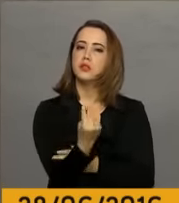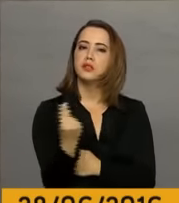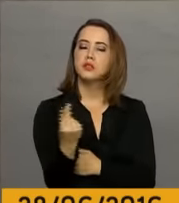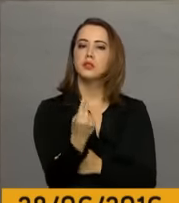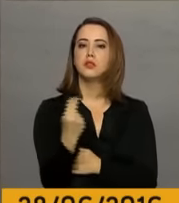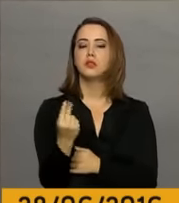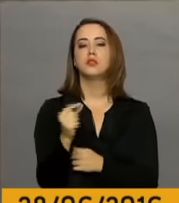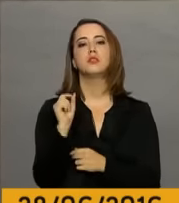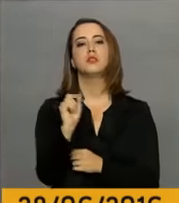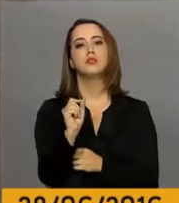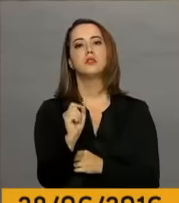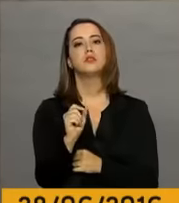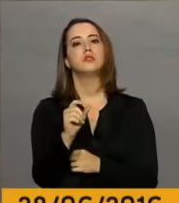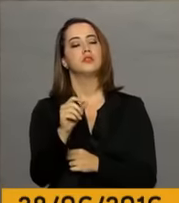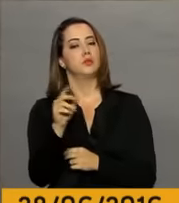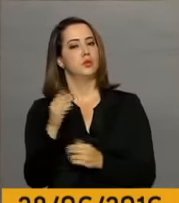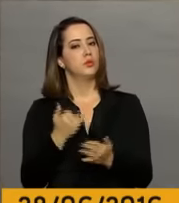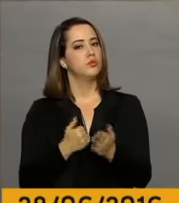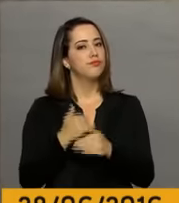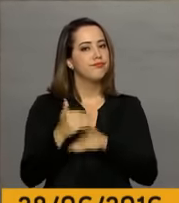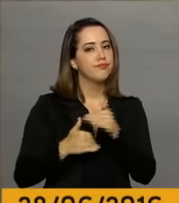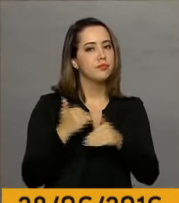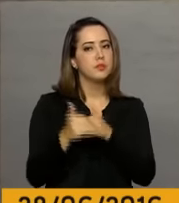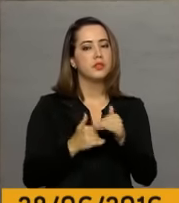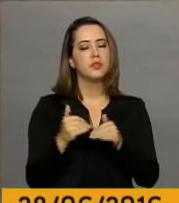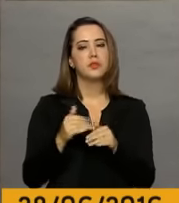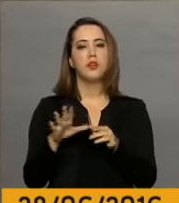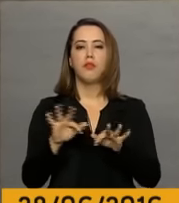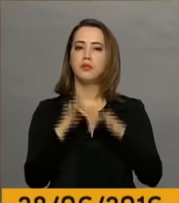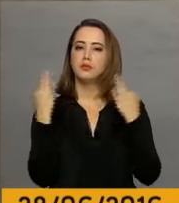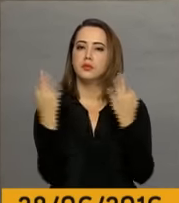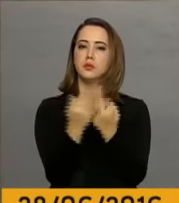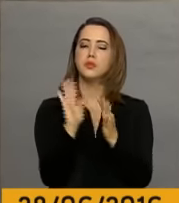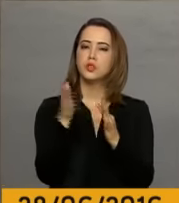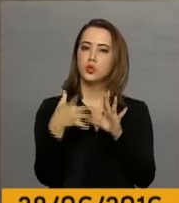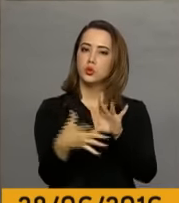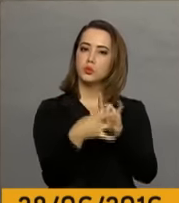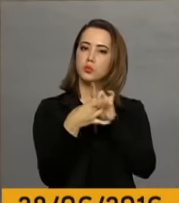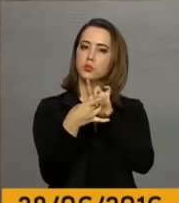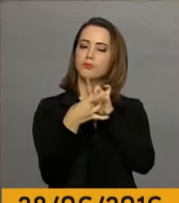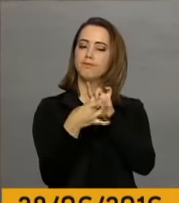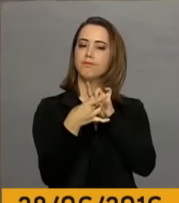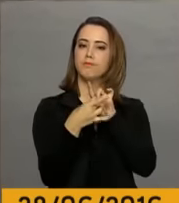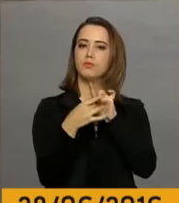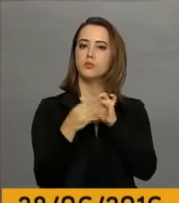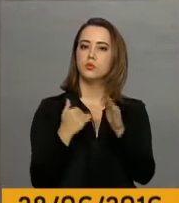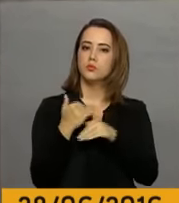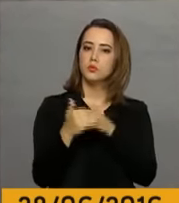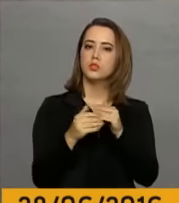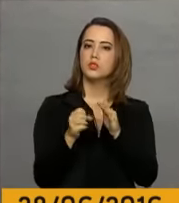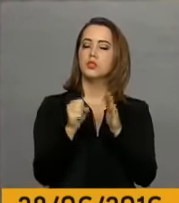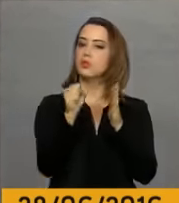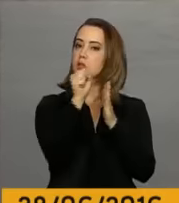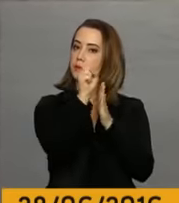sua família desde o século XIX e como esta